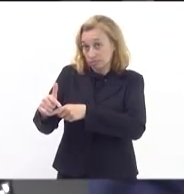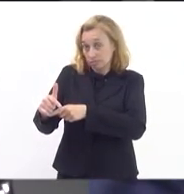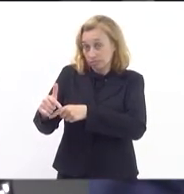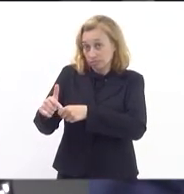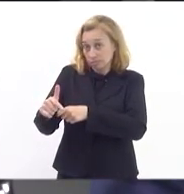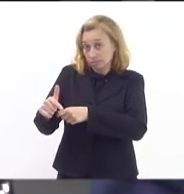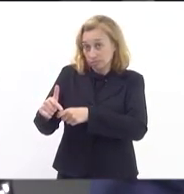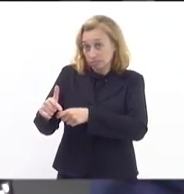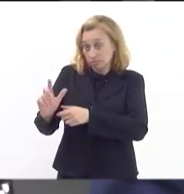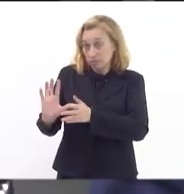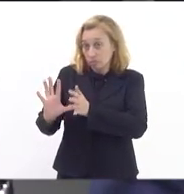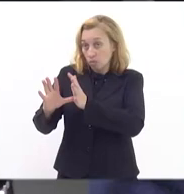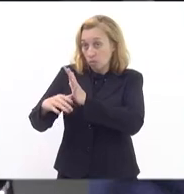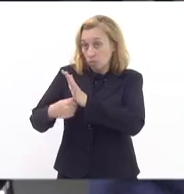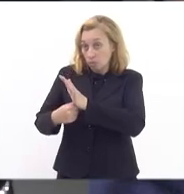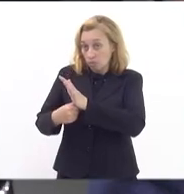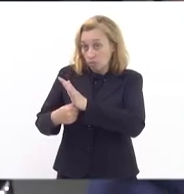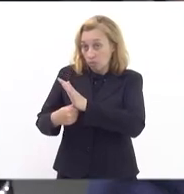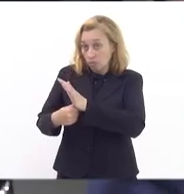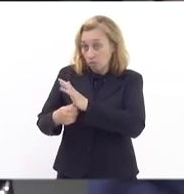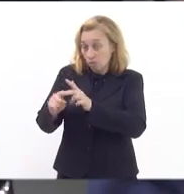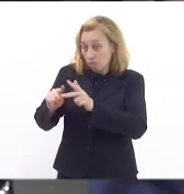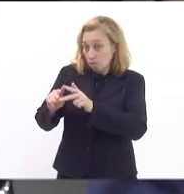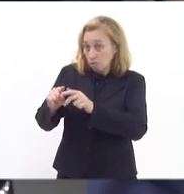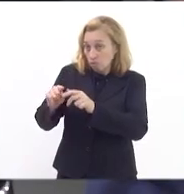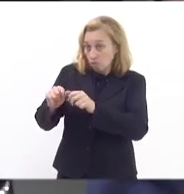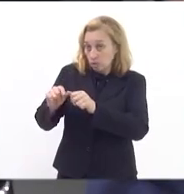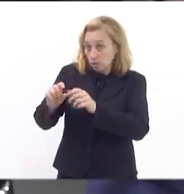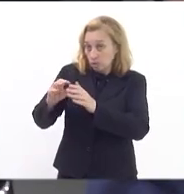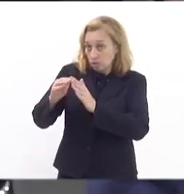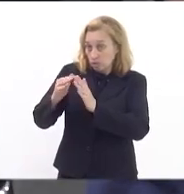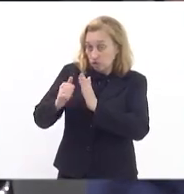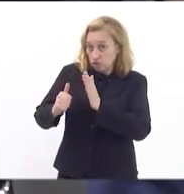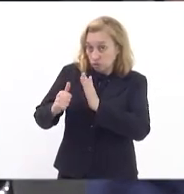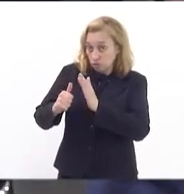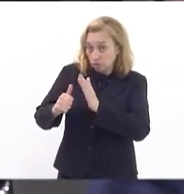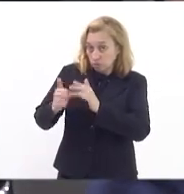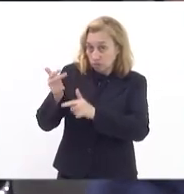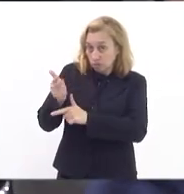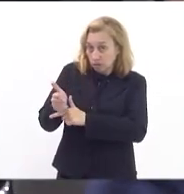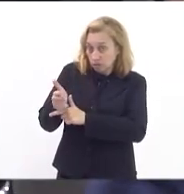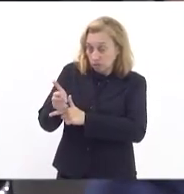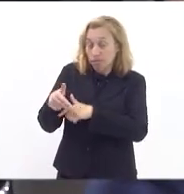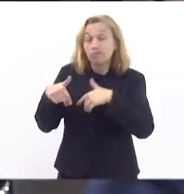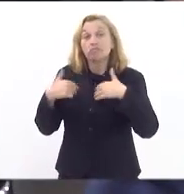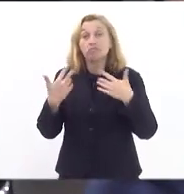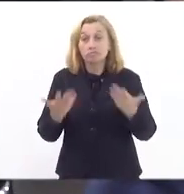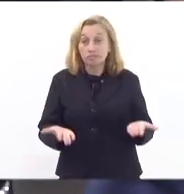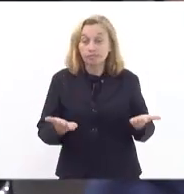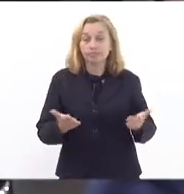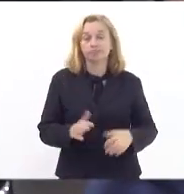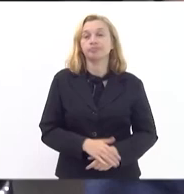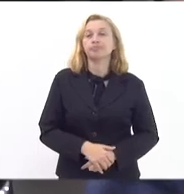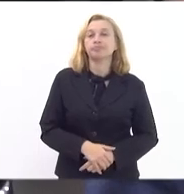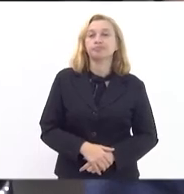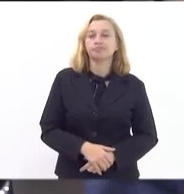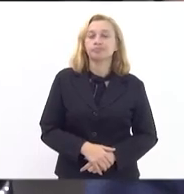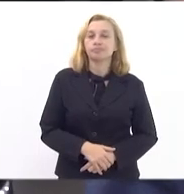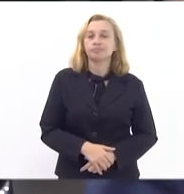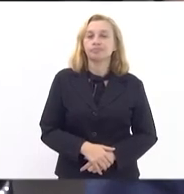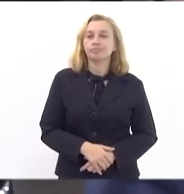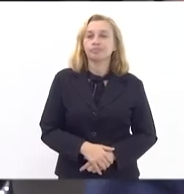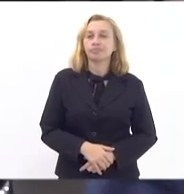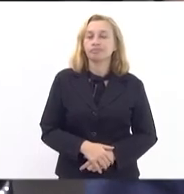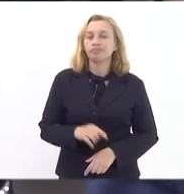alguém furtou adulterou o eliminou essa cama então de Percy